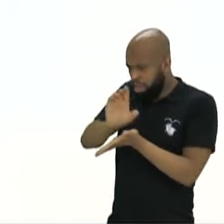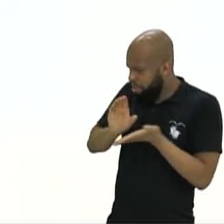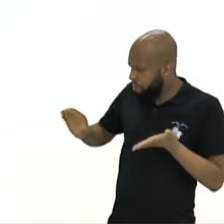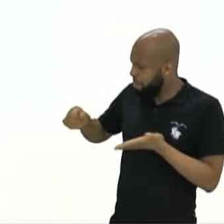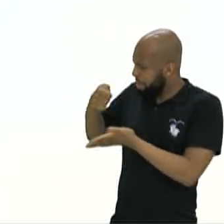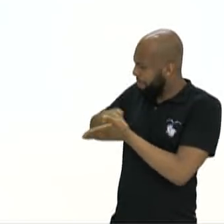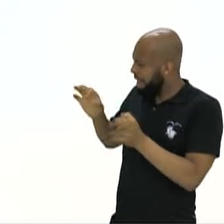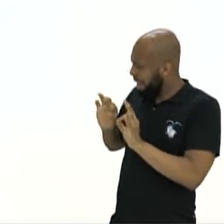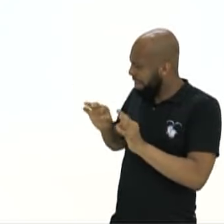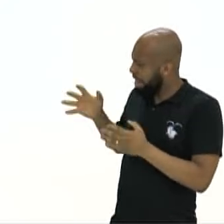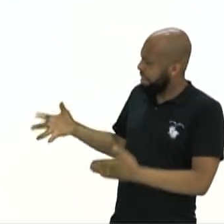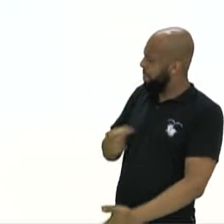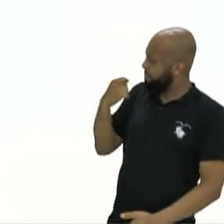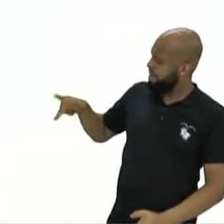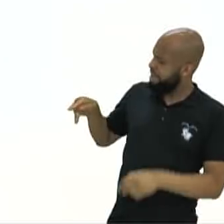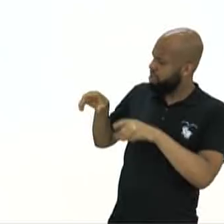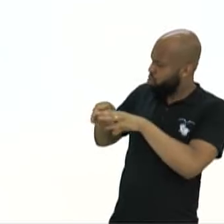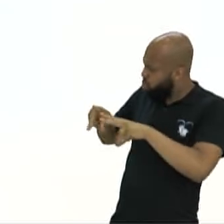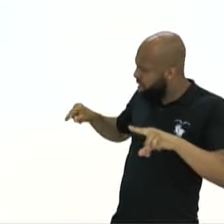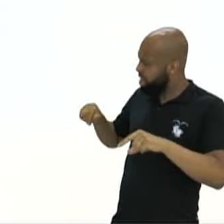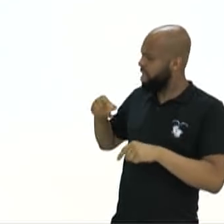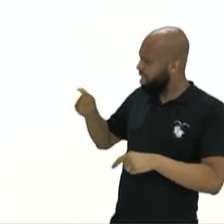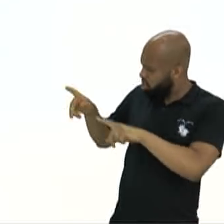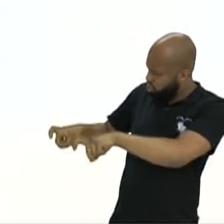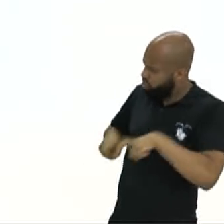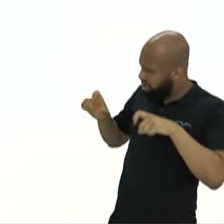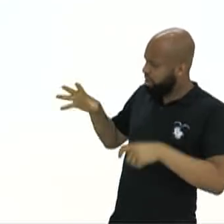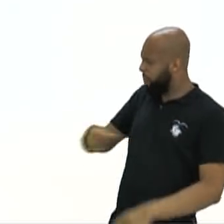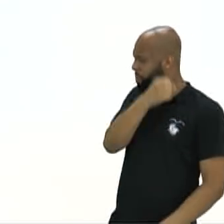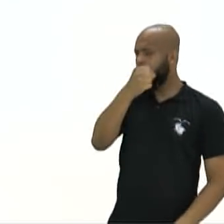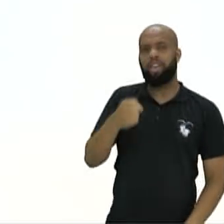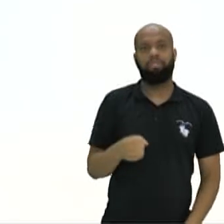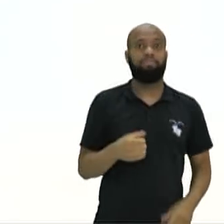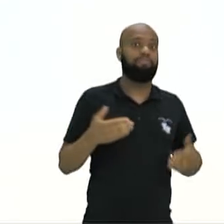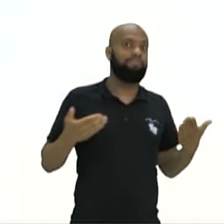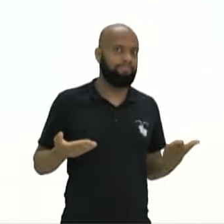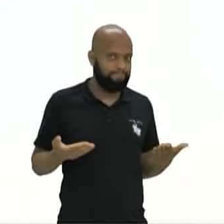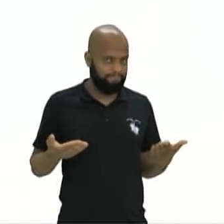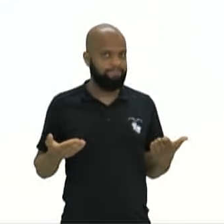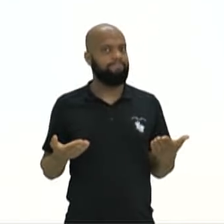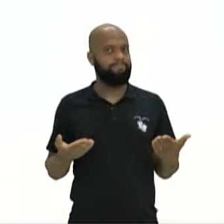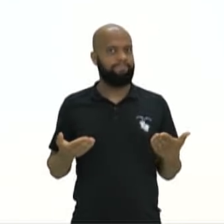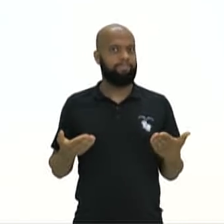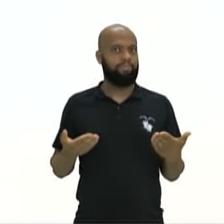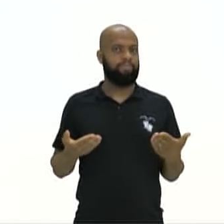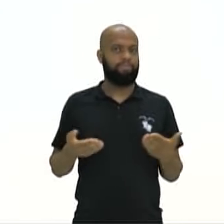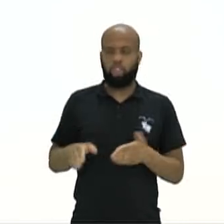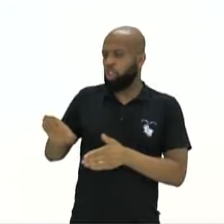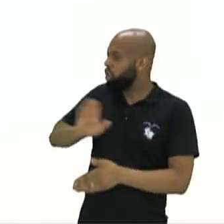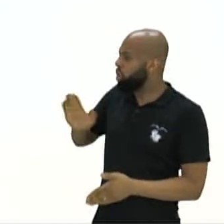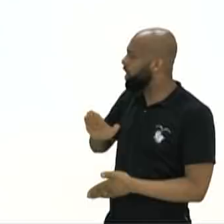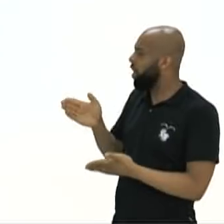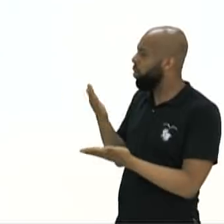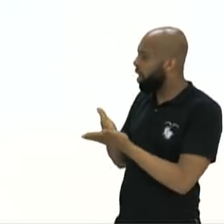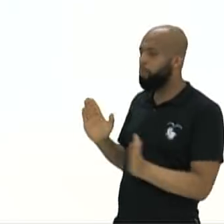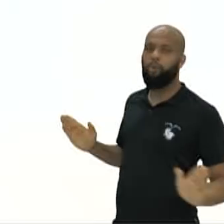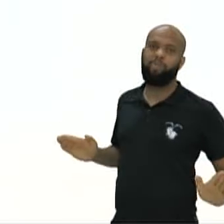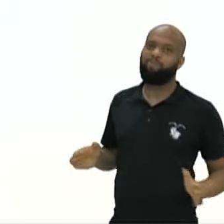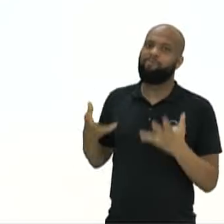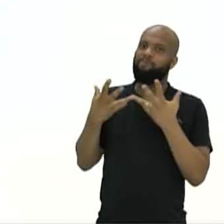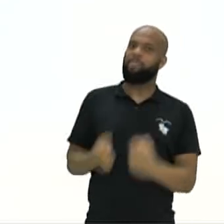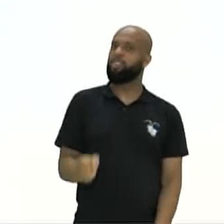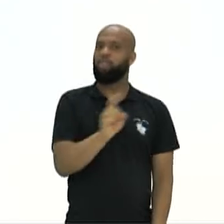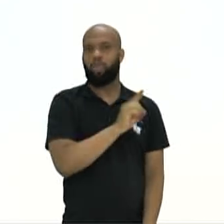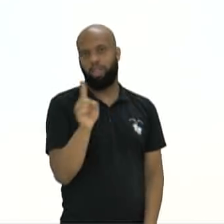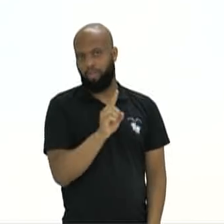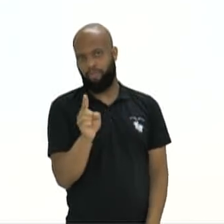você não pagou tua dívida, senhor de engenho, nós vamos confiscar tuas terras aqui, agora vai ser do governo holandês, tchau e bênção para o senhor, e a galera